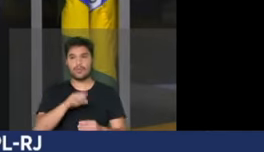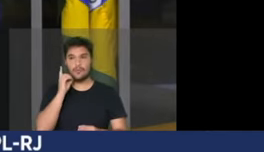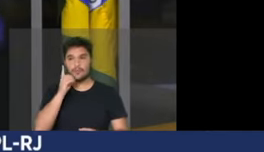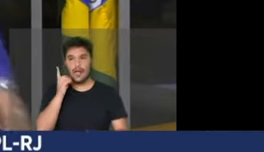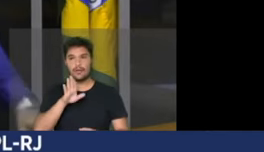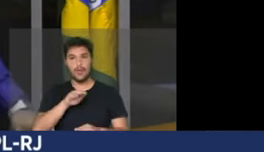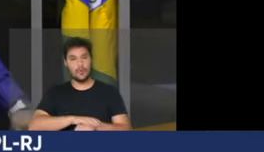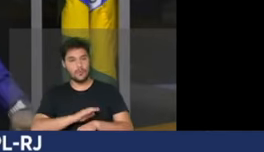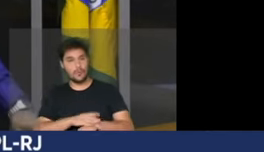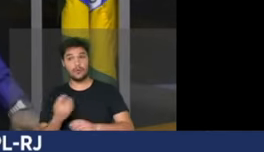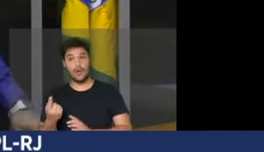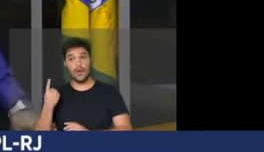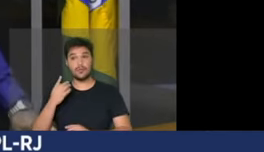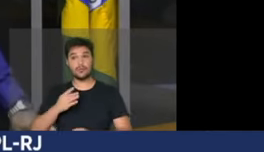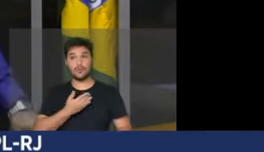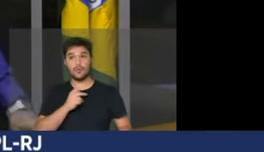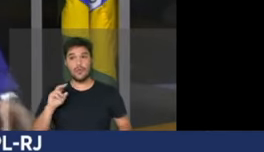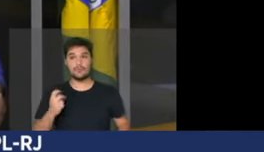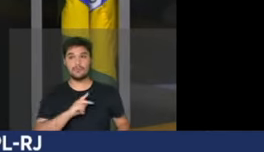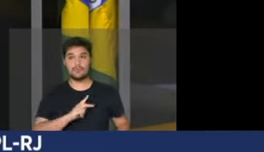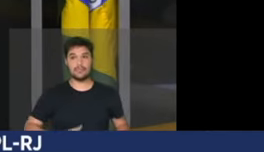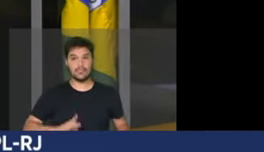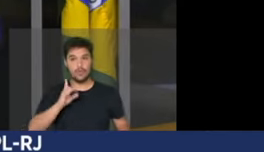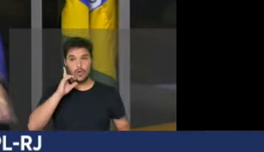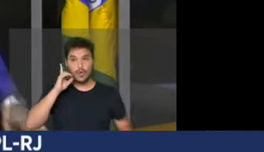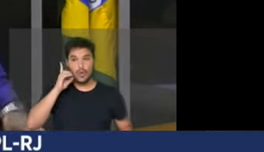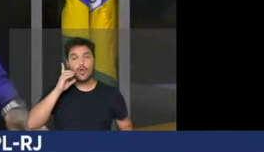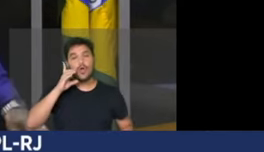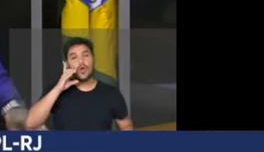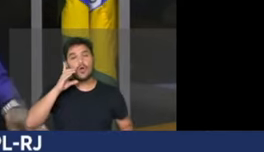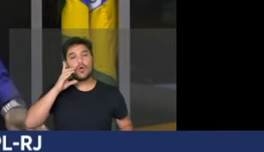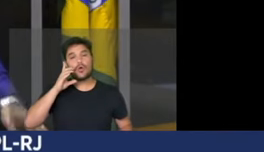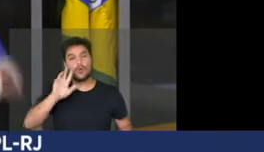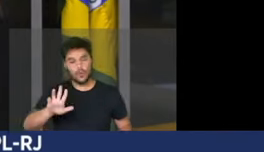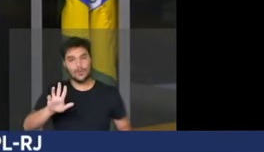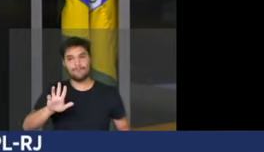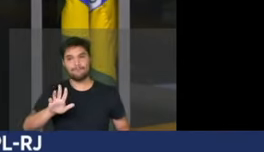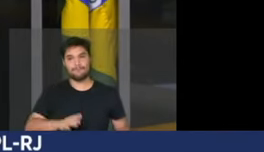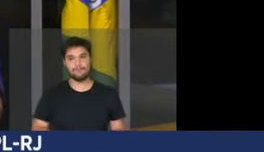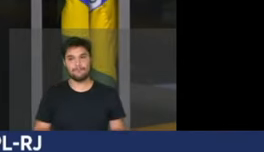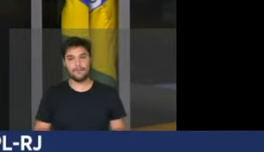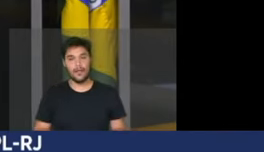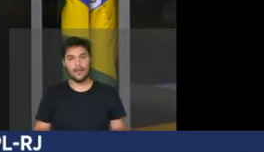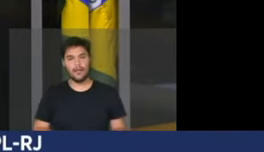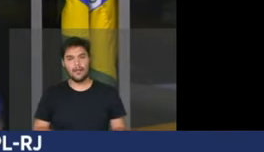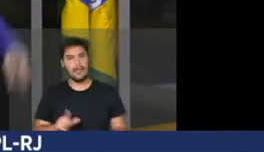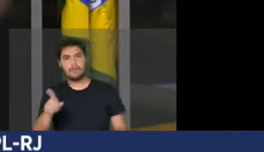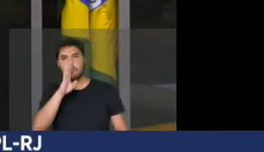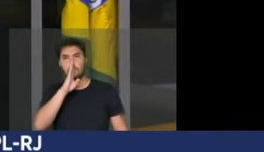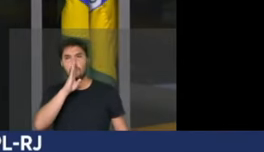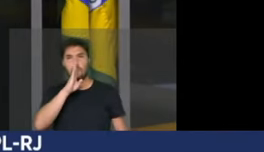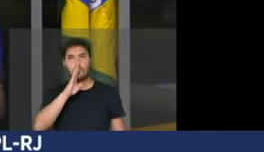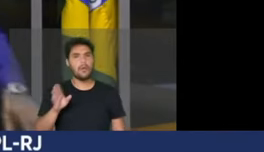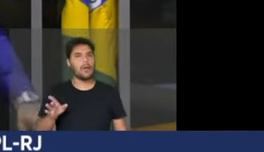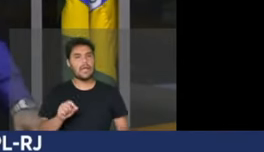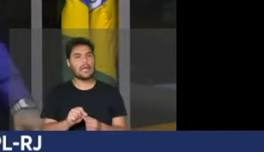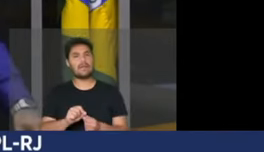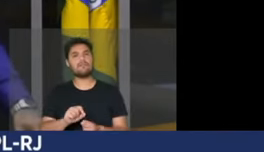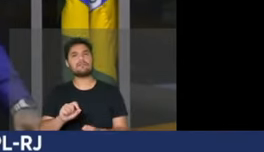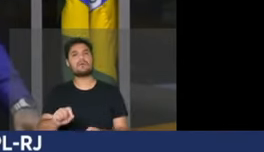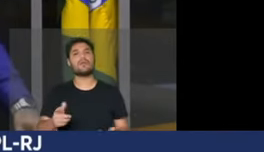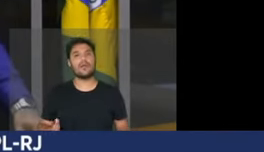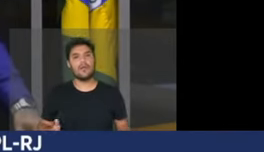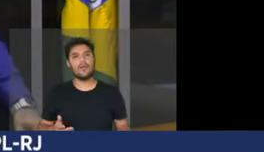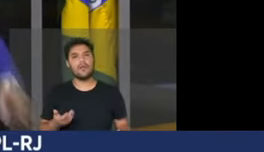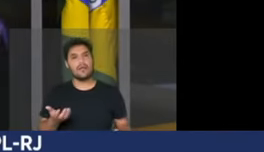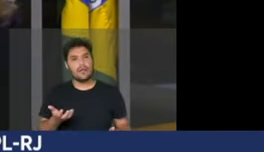na época do governo Lula? Que silêncio é esse? O que estão querendo fazer com o Brasil é transformar num